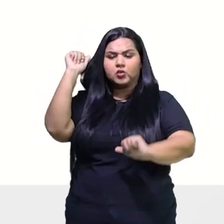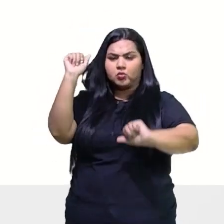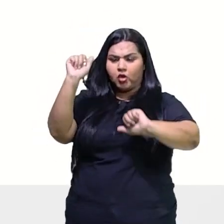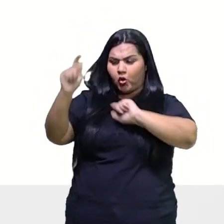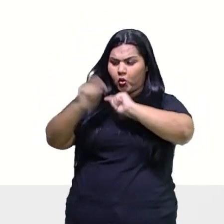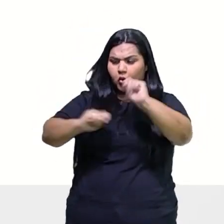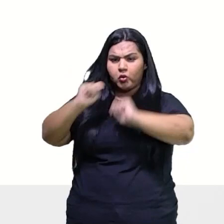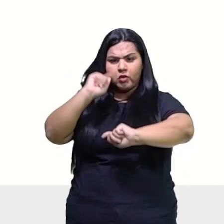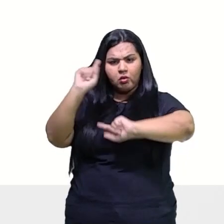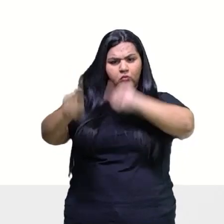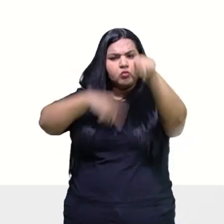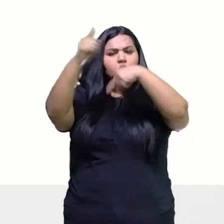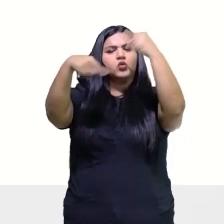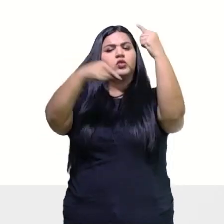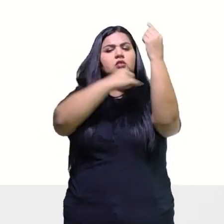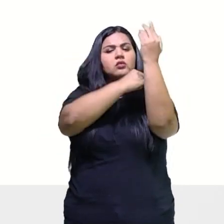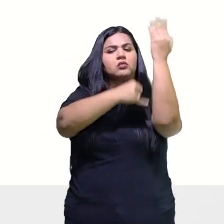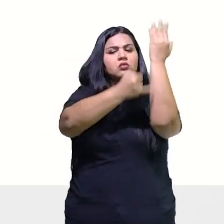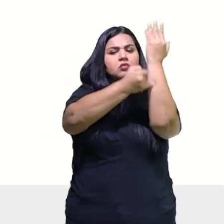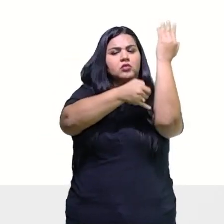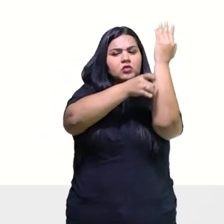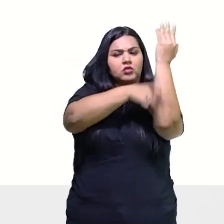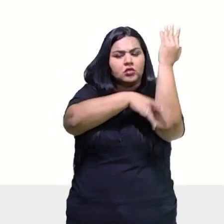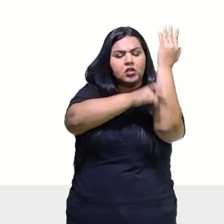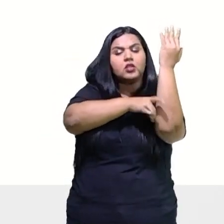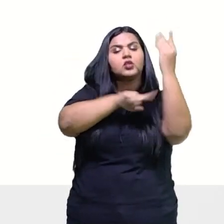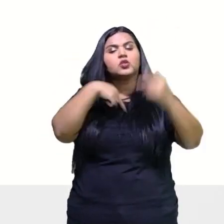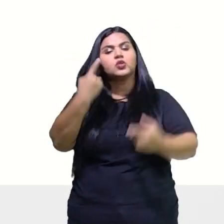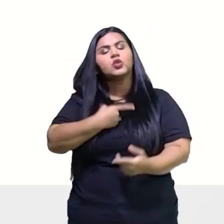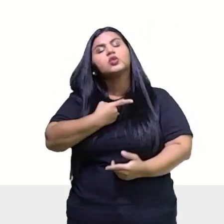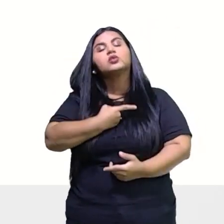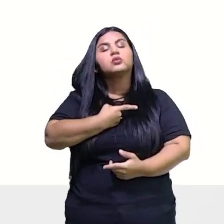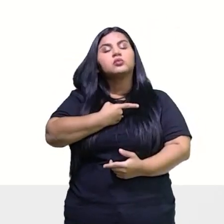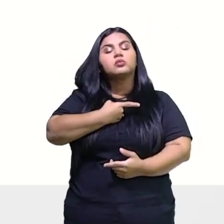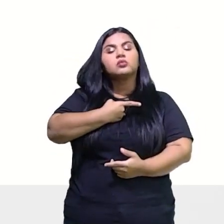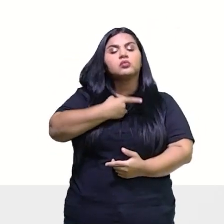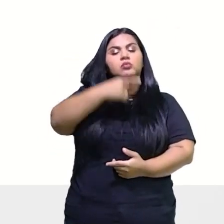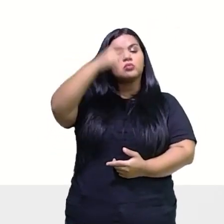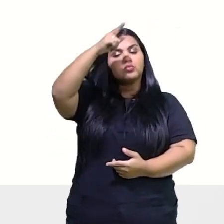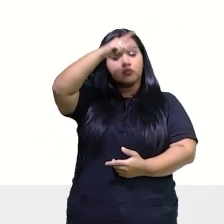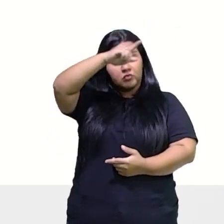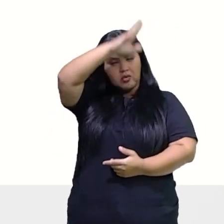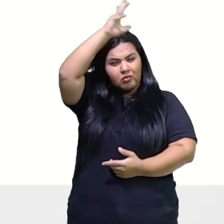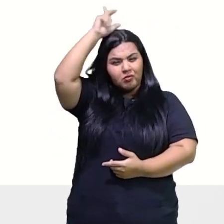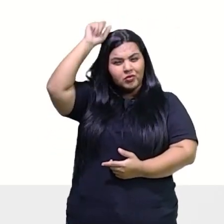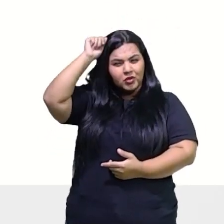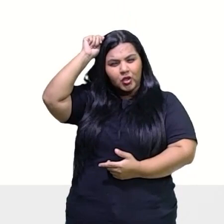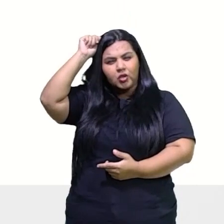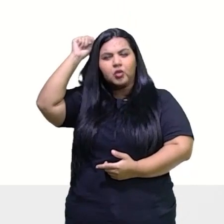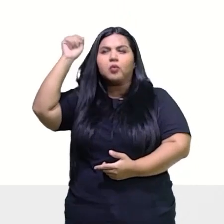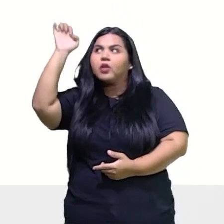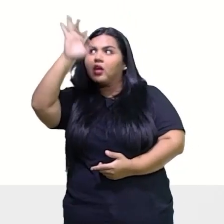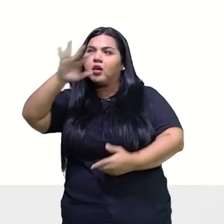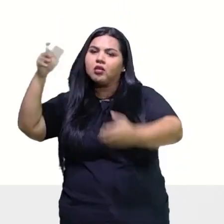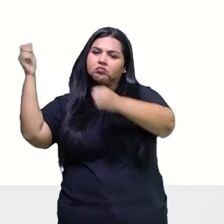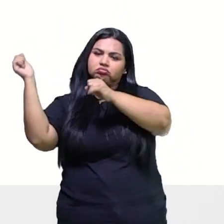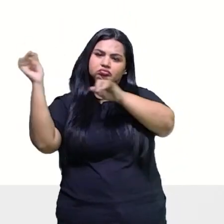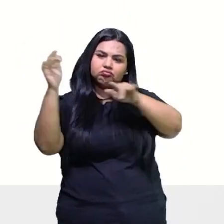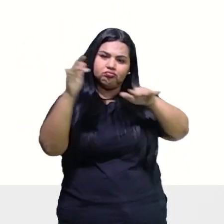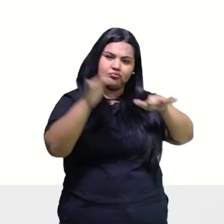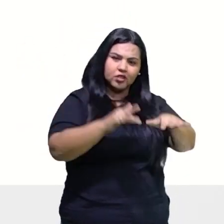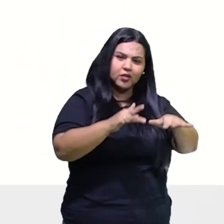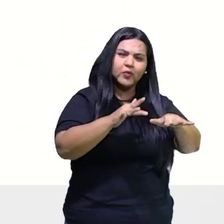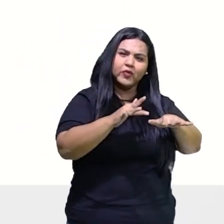radicalmente com o LATEX, e aí o nosso estado recebe características de estados de lugares